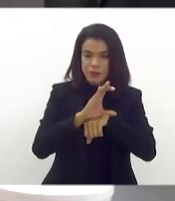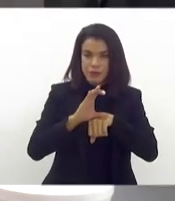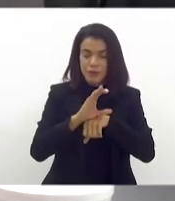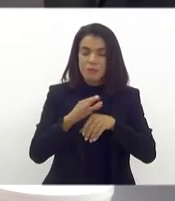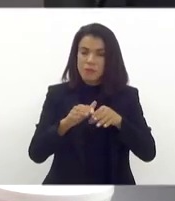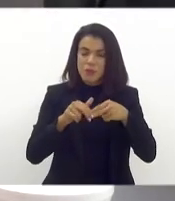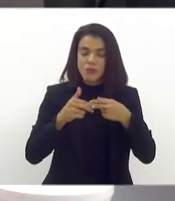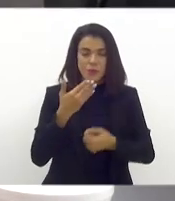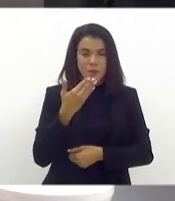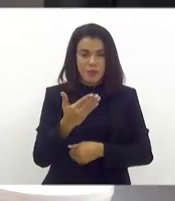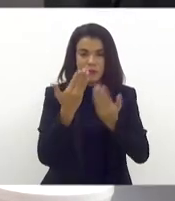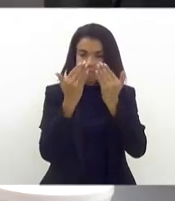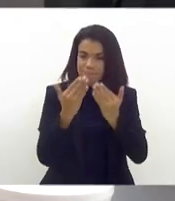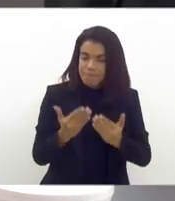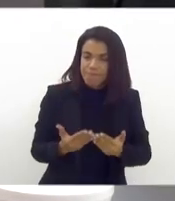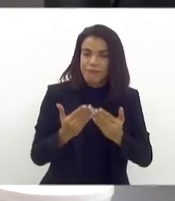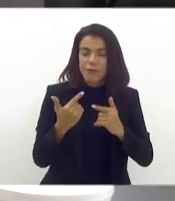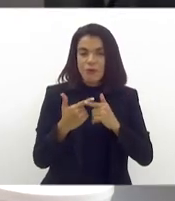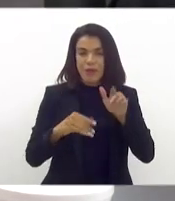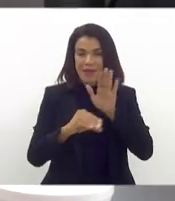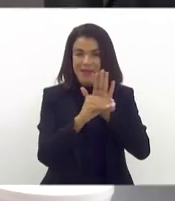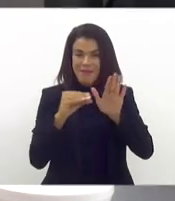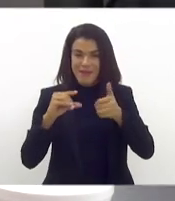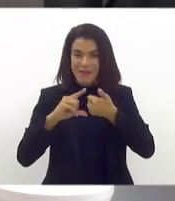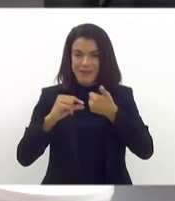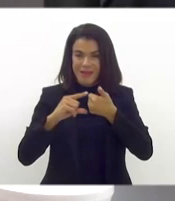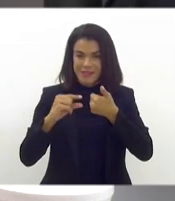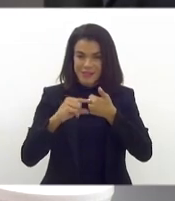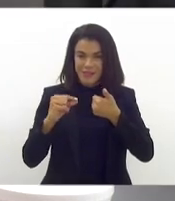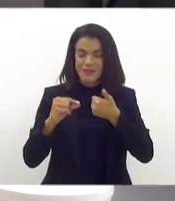estou pedindo vista, porque a emenda aqui do artigo